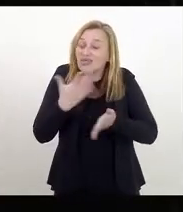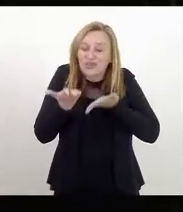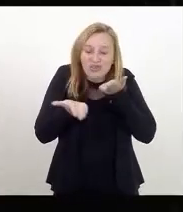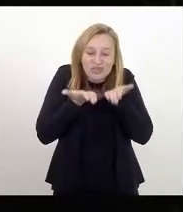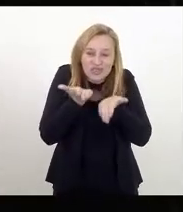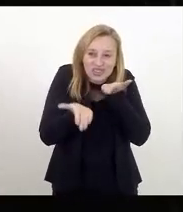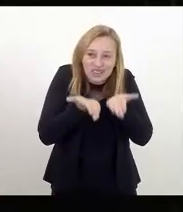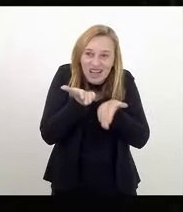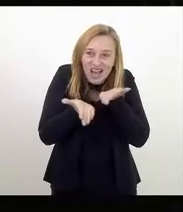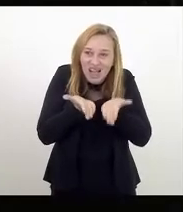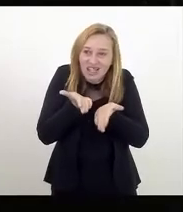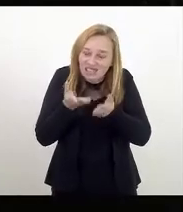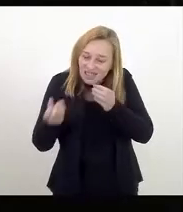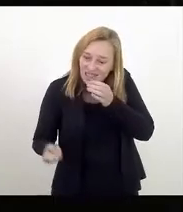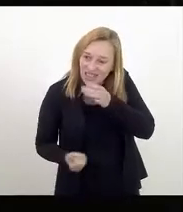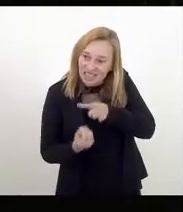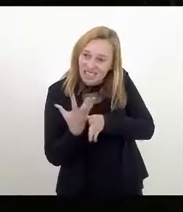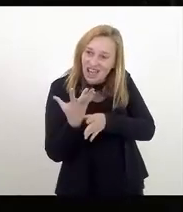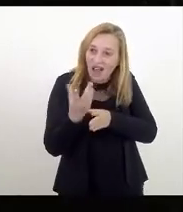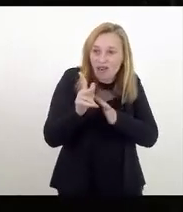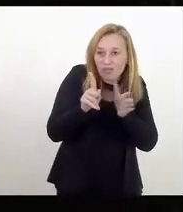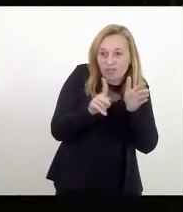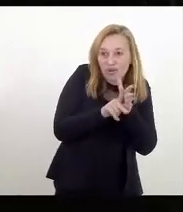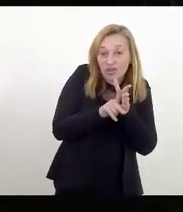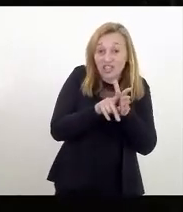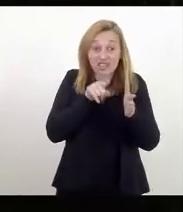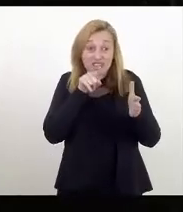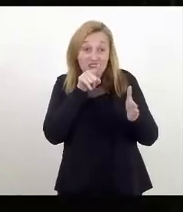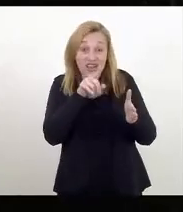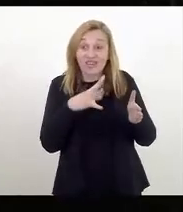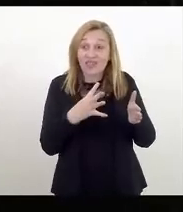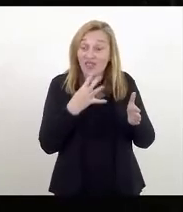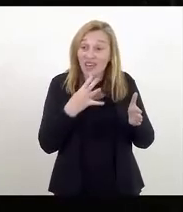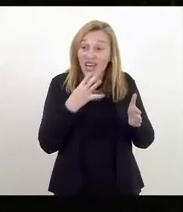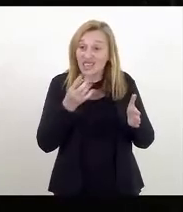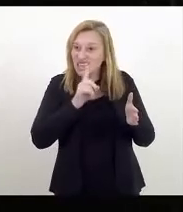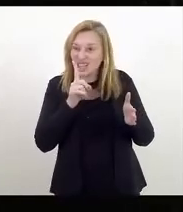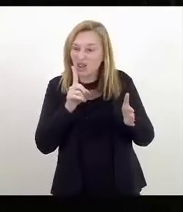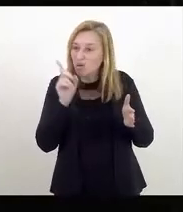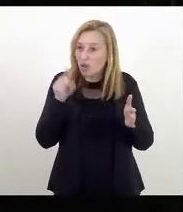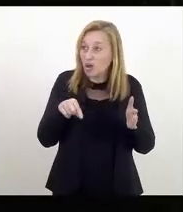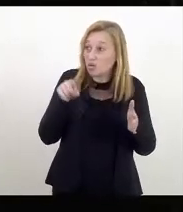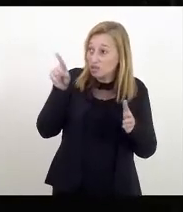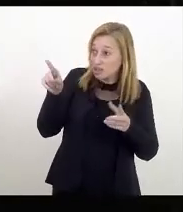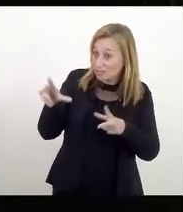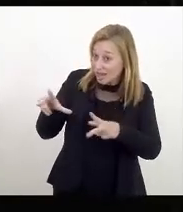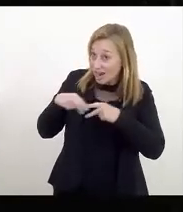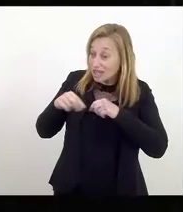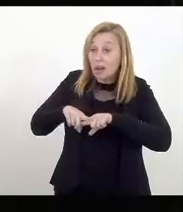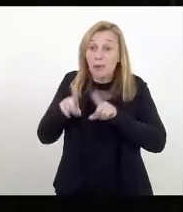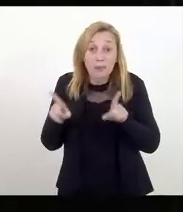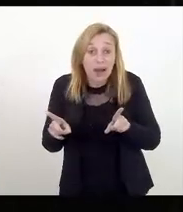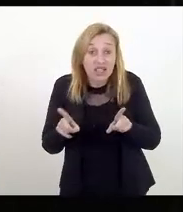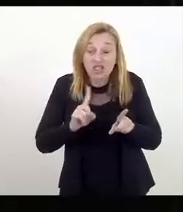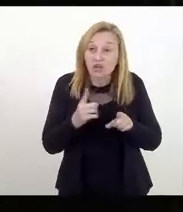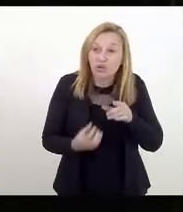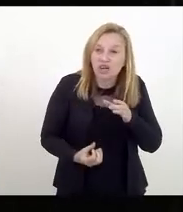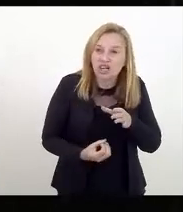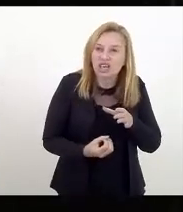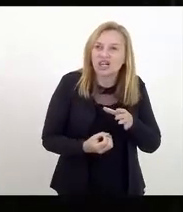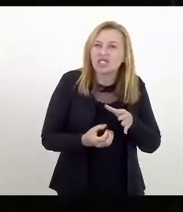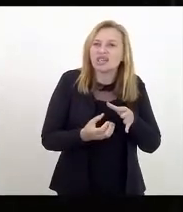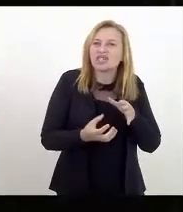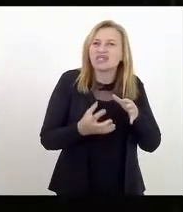de construir um projeto que ele reconhece que não é o que vocês merecem, mas não criar nenhum